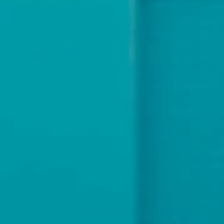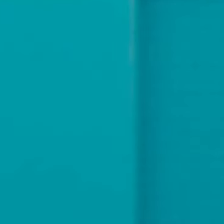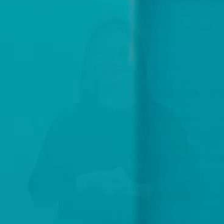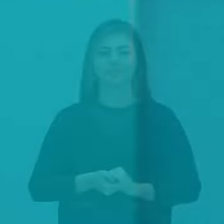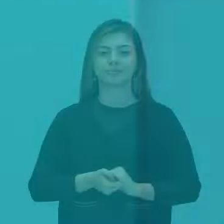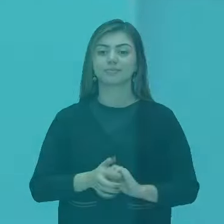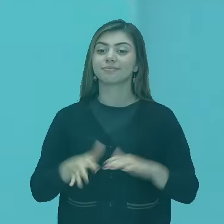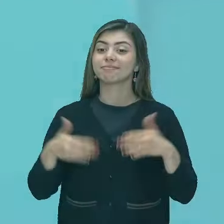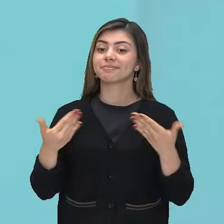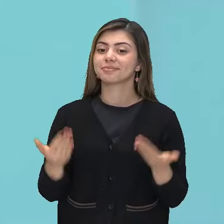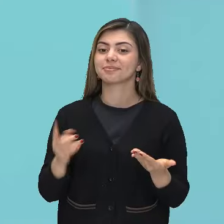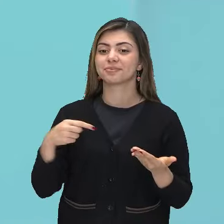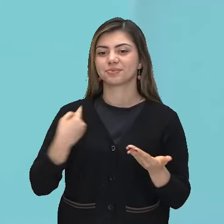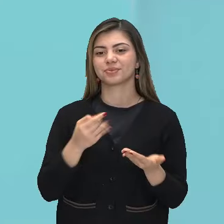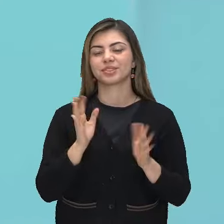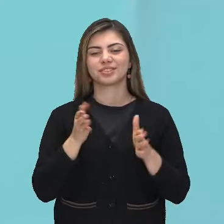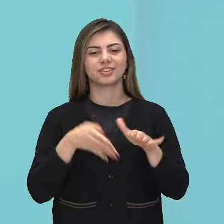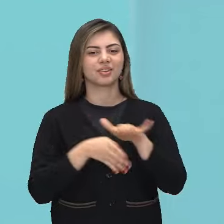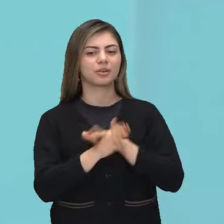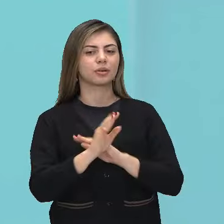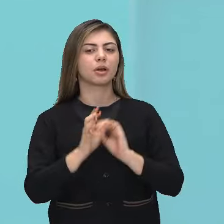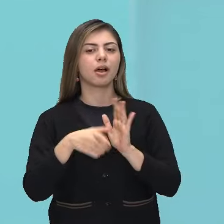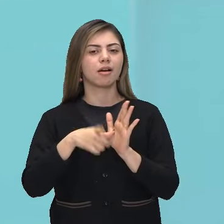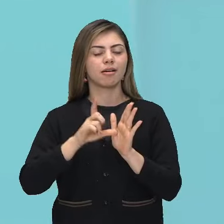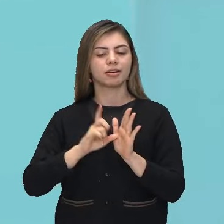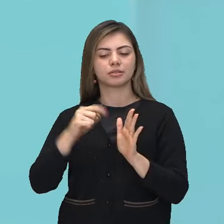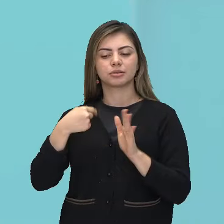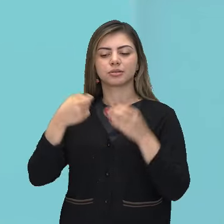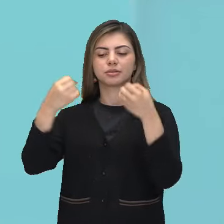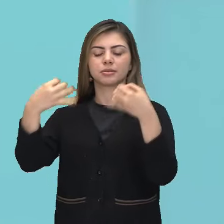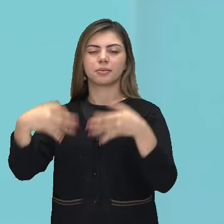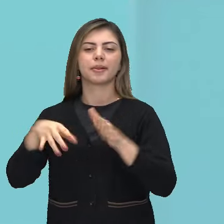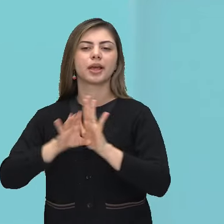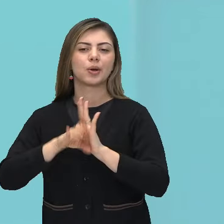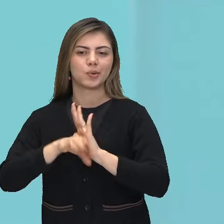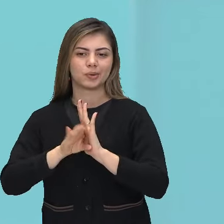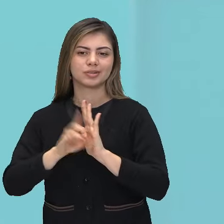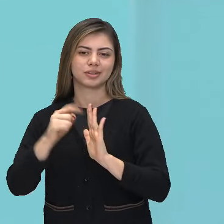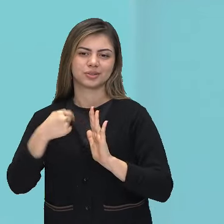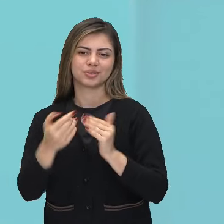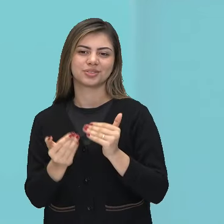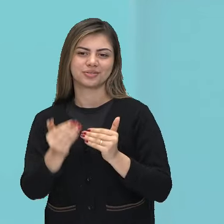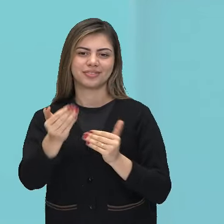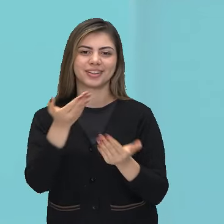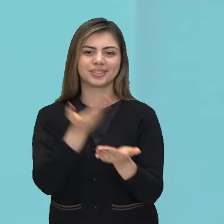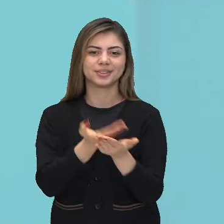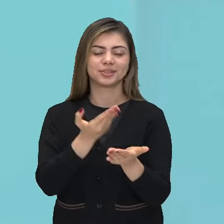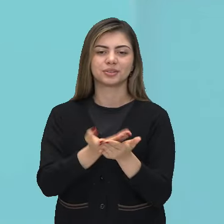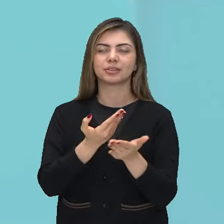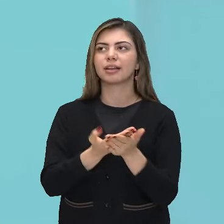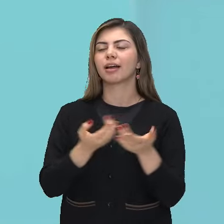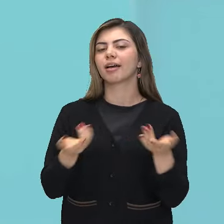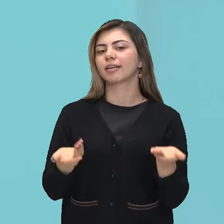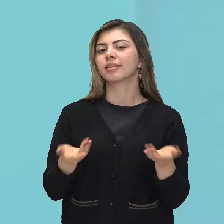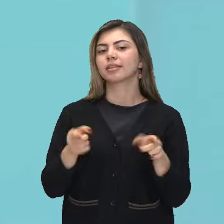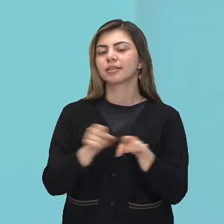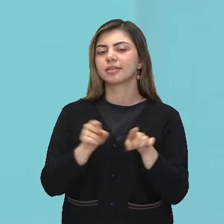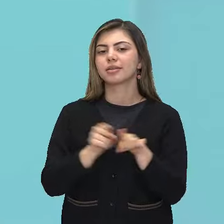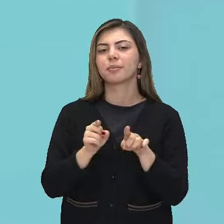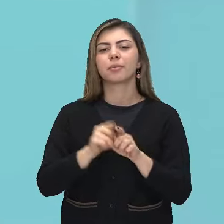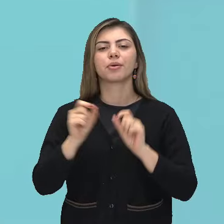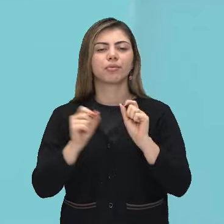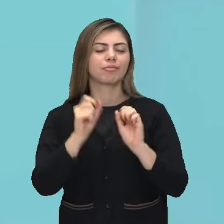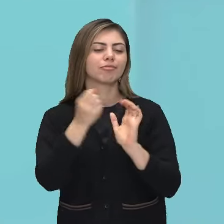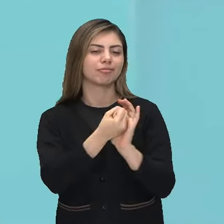Como já é de prá a gente antes de falar um pouquinho sobre os conceitos que nós vamos apresentar aqui falar um pouquinho sobre as